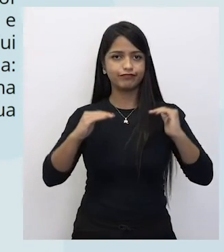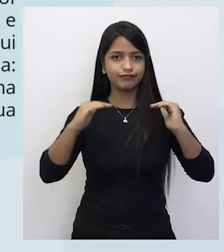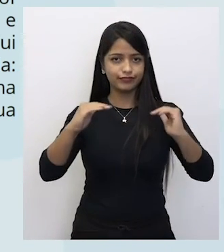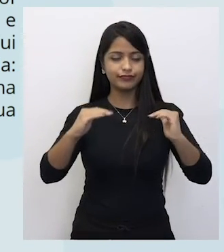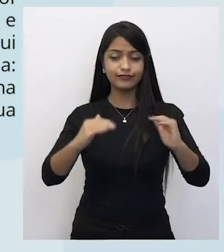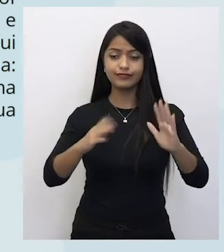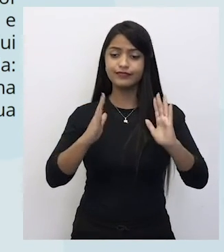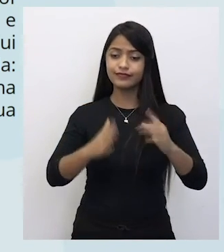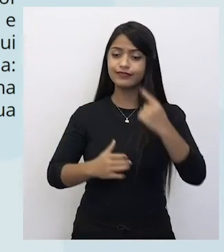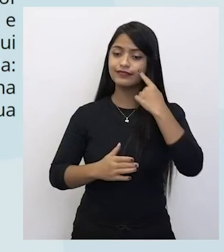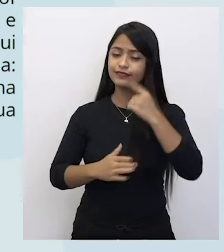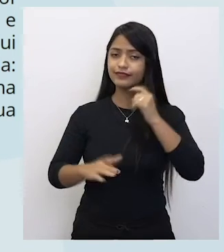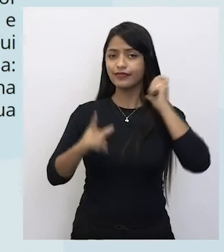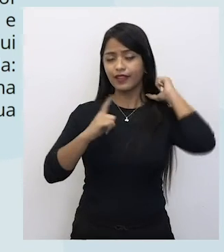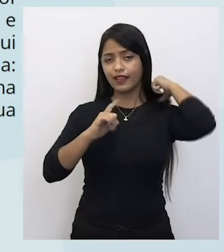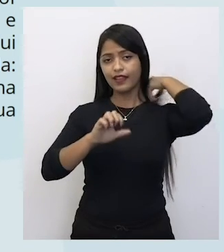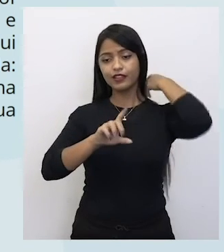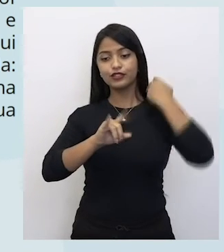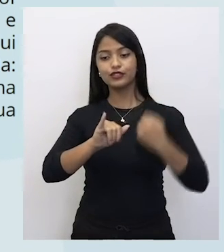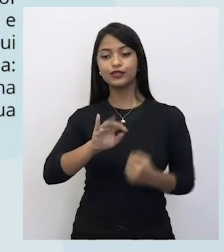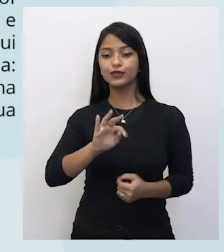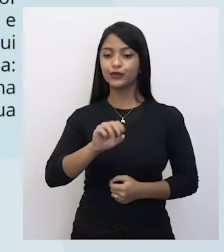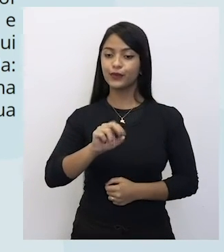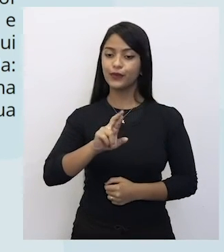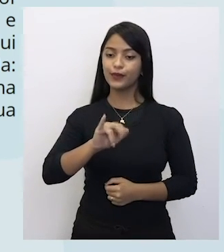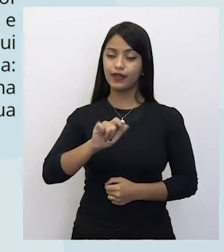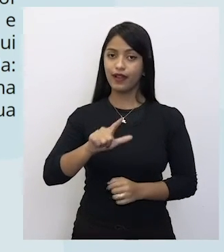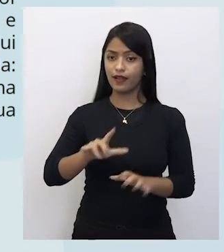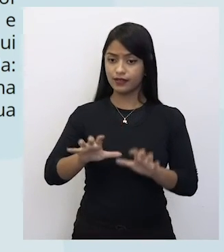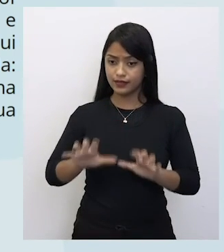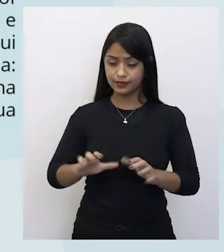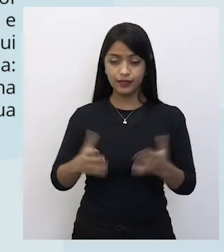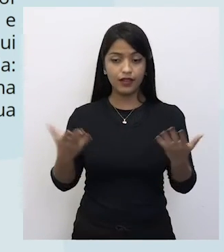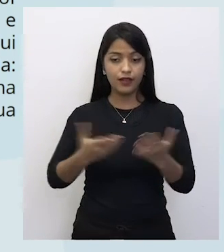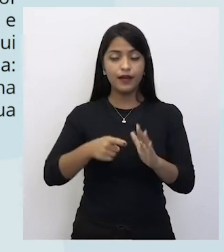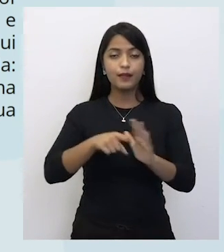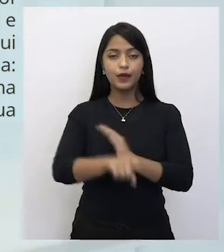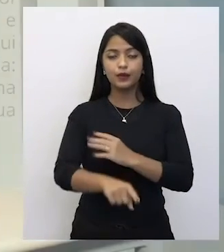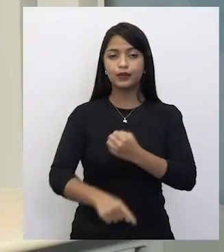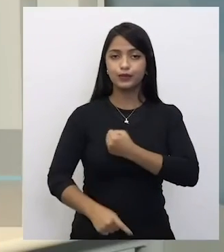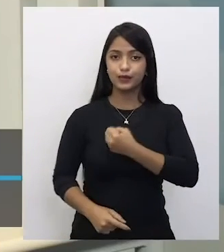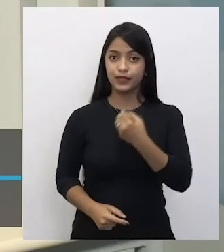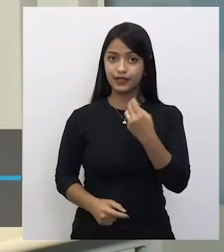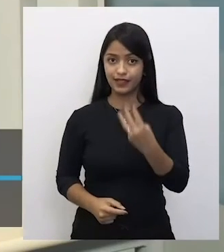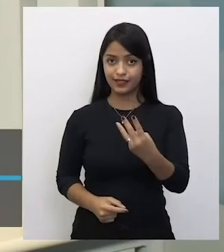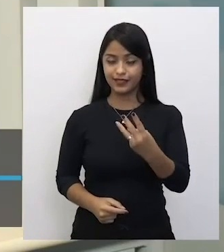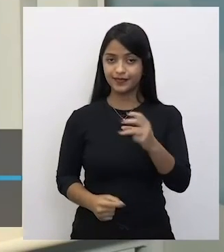gente já viu do editorial lá no comecinho da aula. Terceira questão. Nessa terceira,